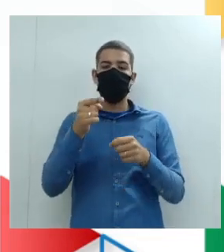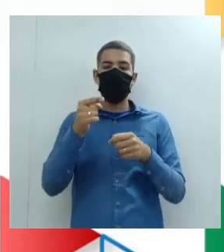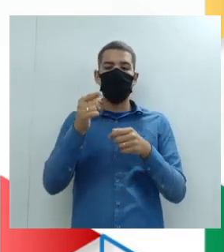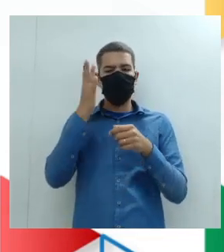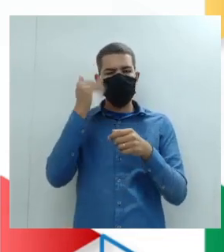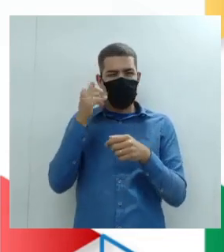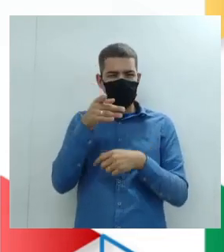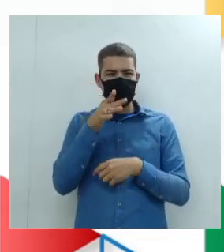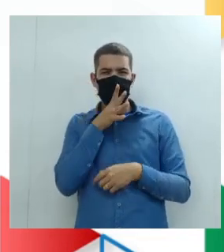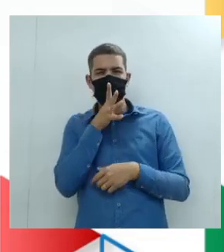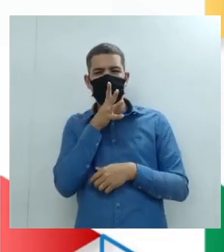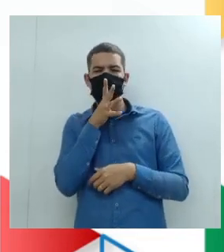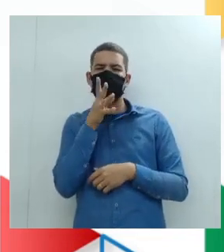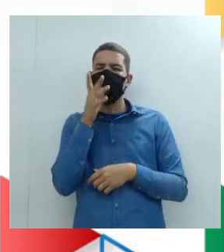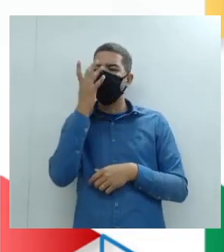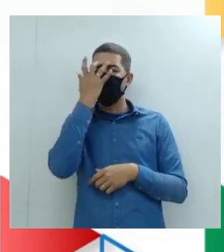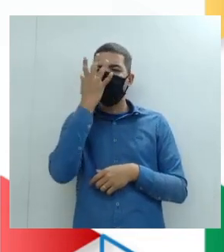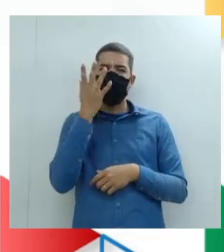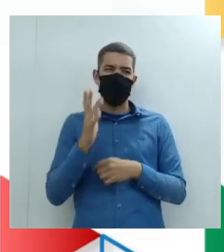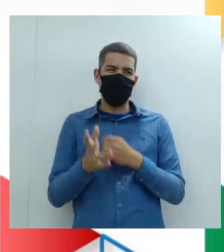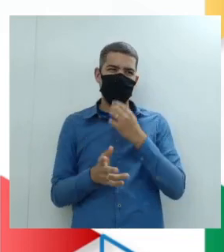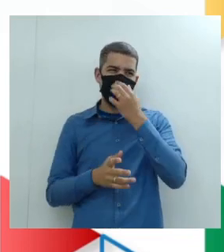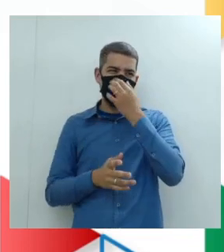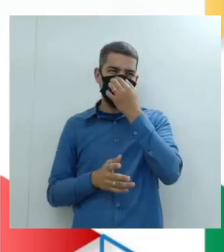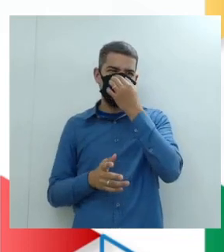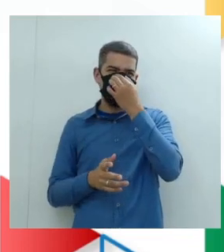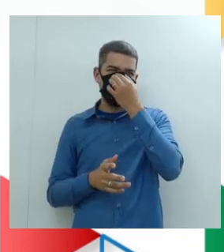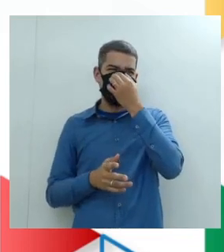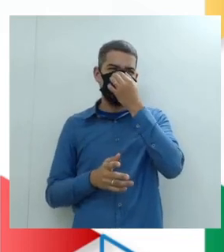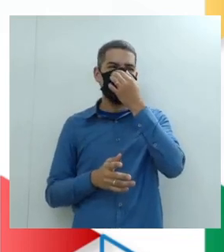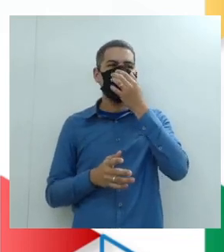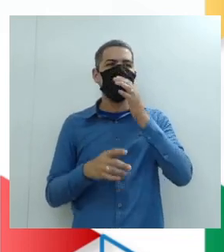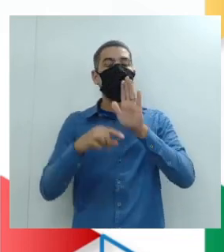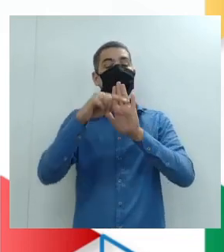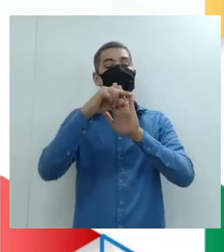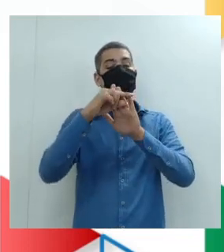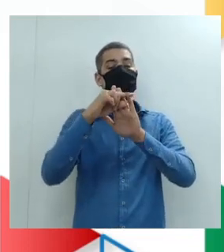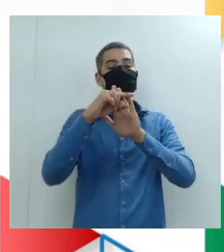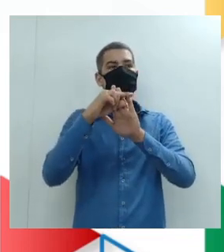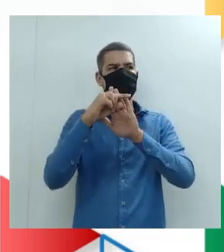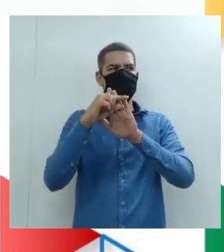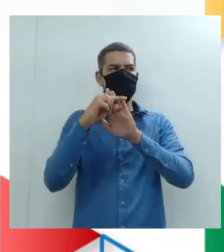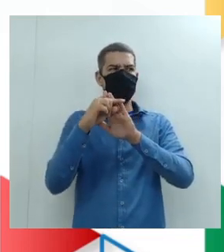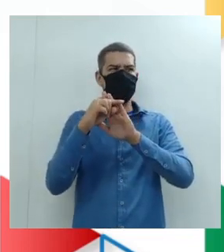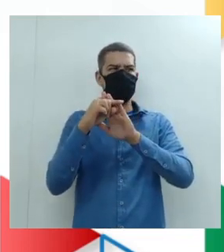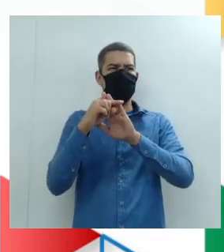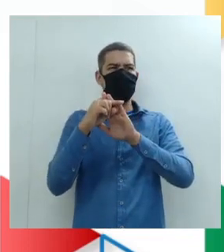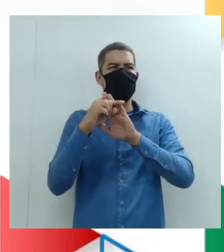divide tranquilamente, tá bom? E aí, ó, não esquece, é negativo, tá?